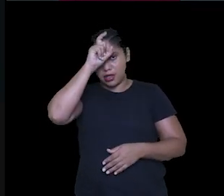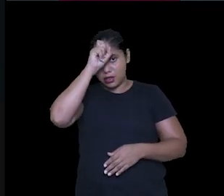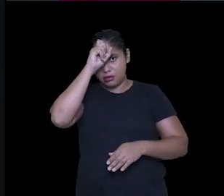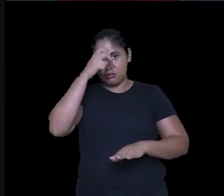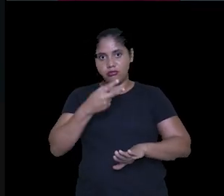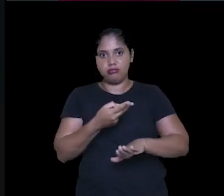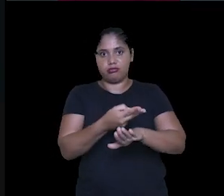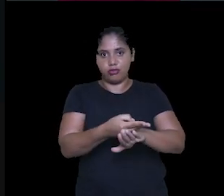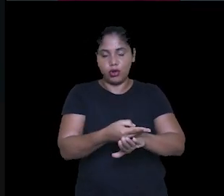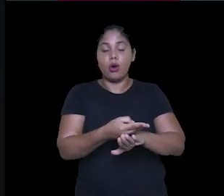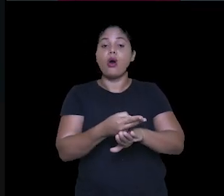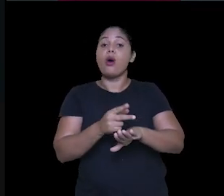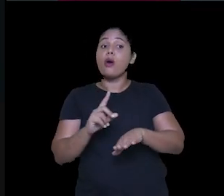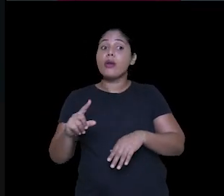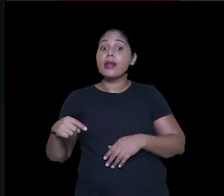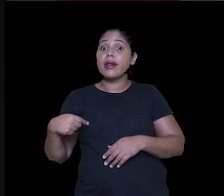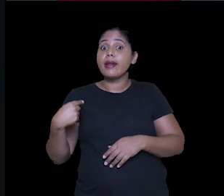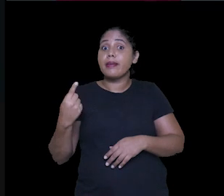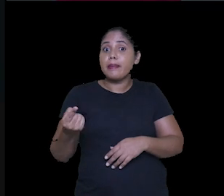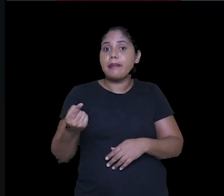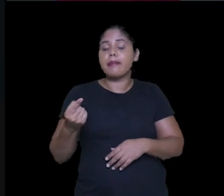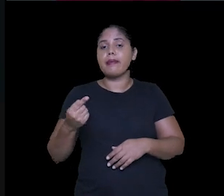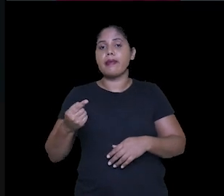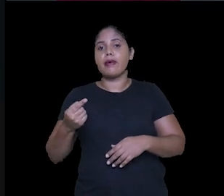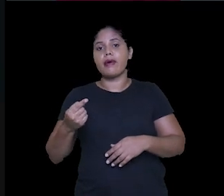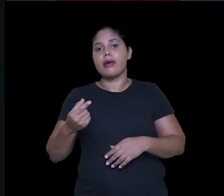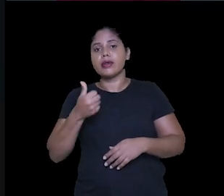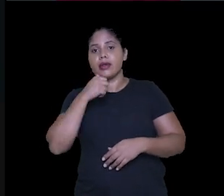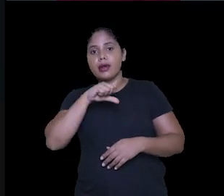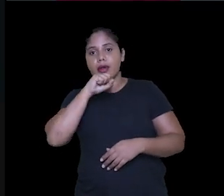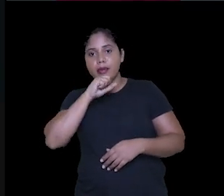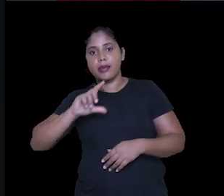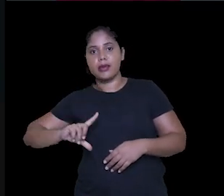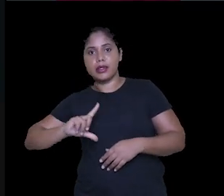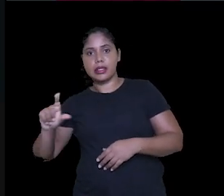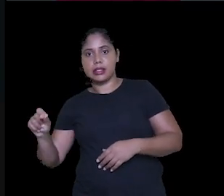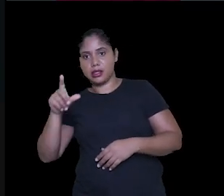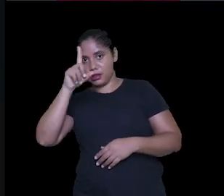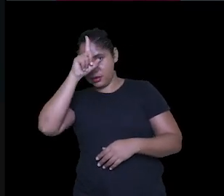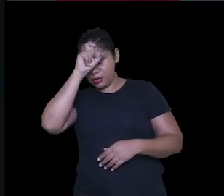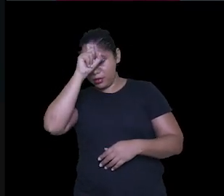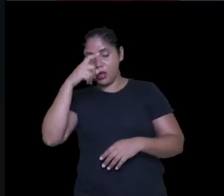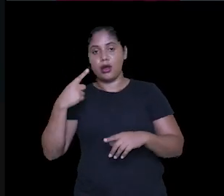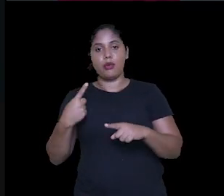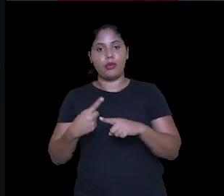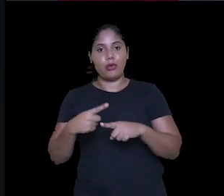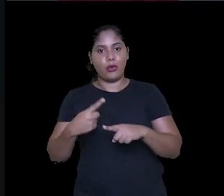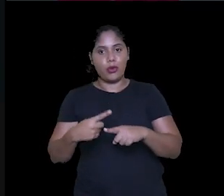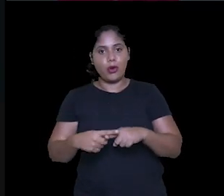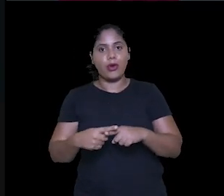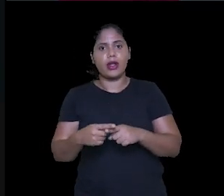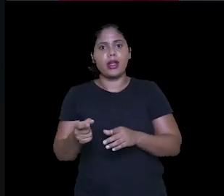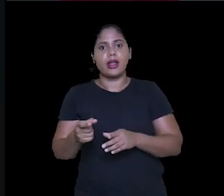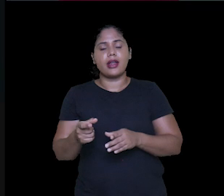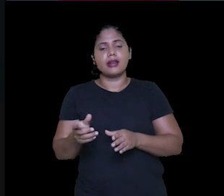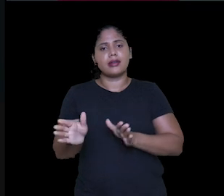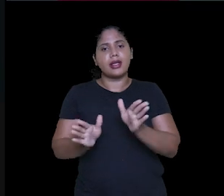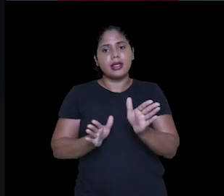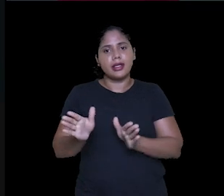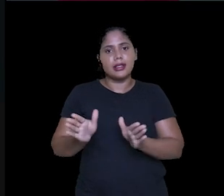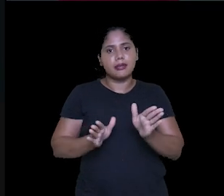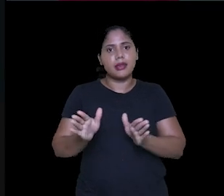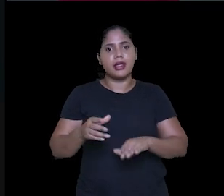e temporário. Uma leve massagem ao redor do mamilo, na auréola e